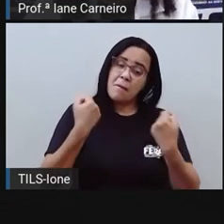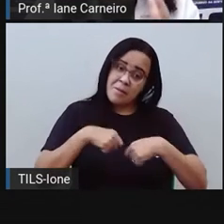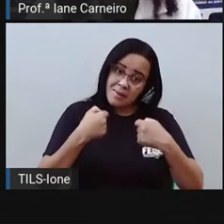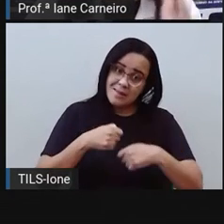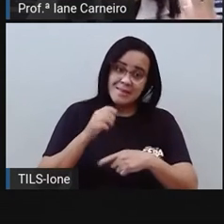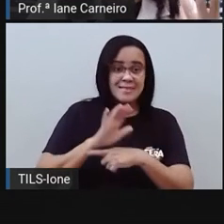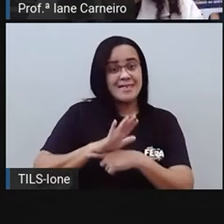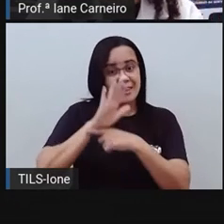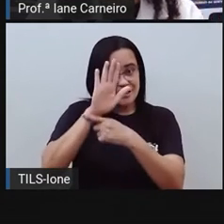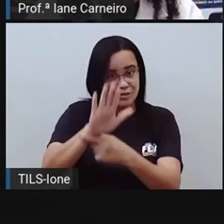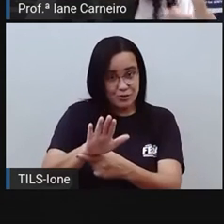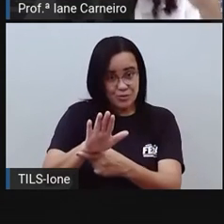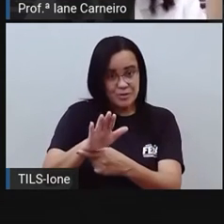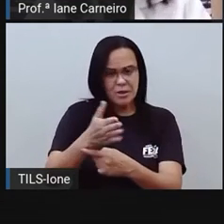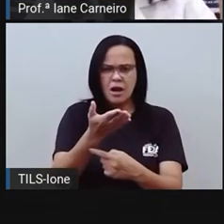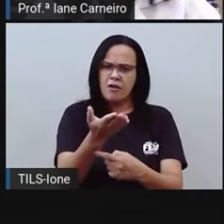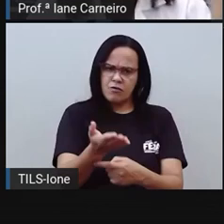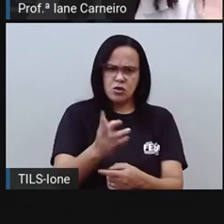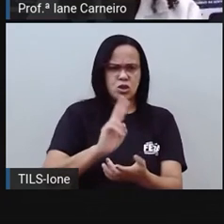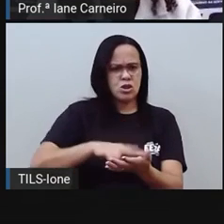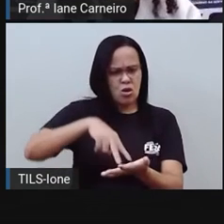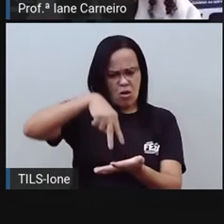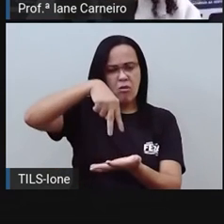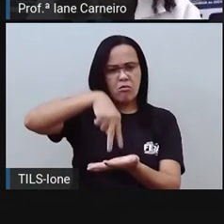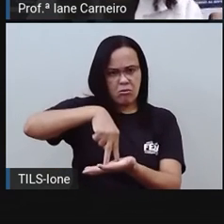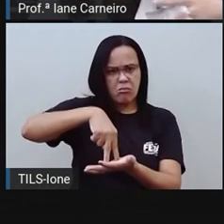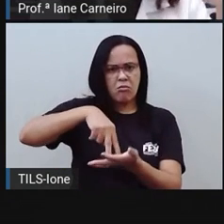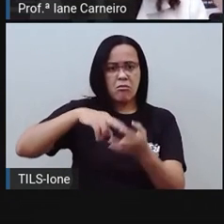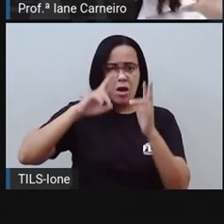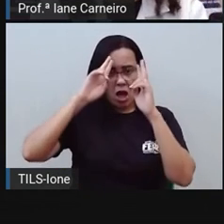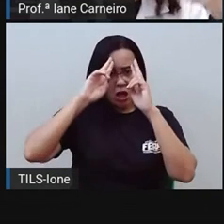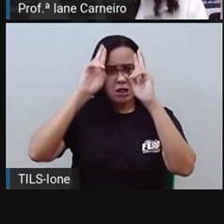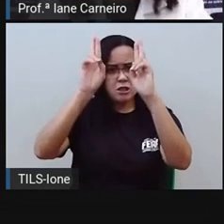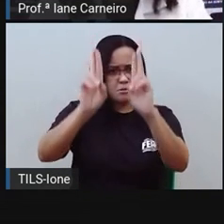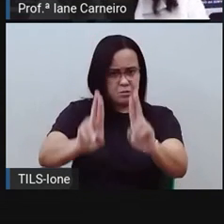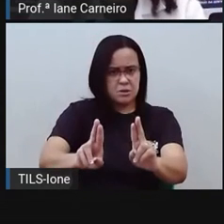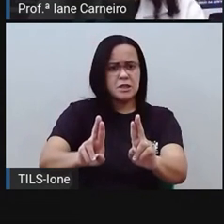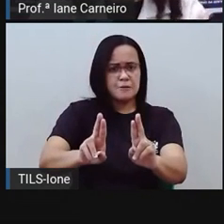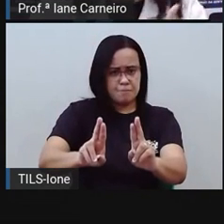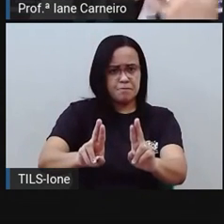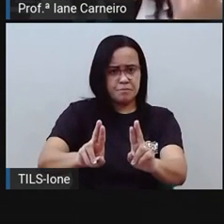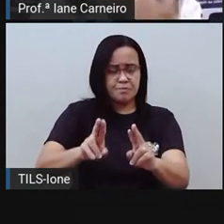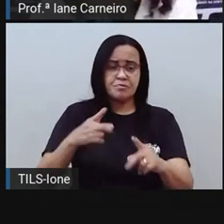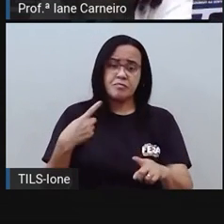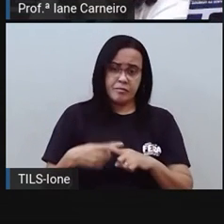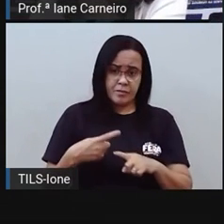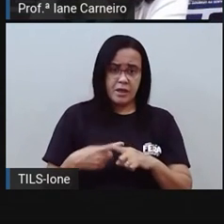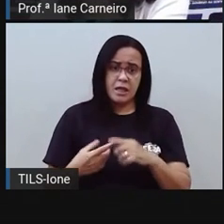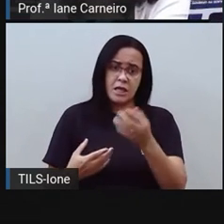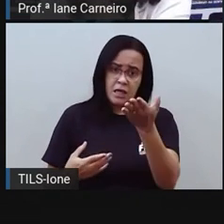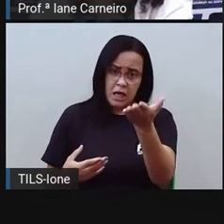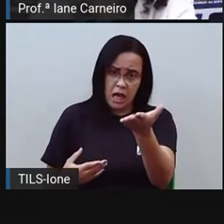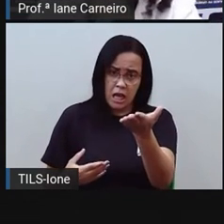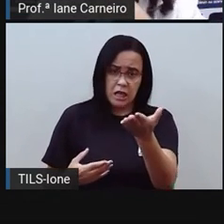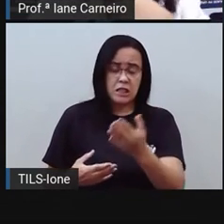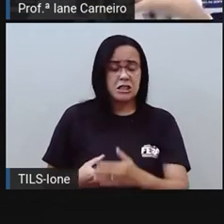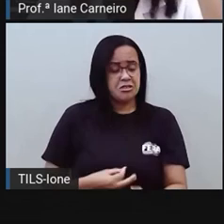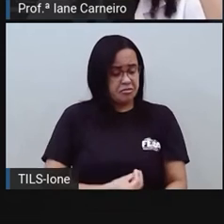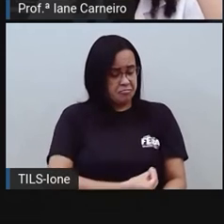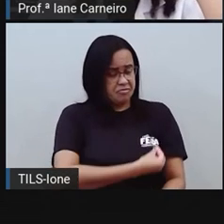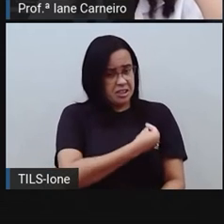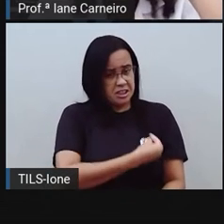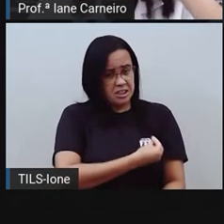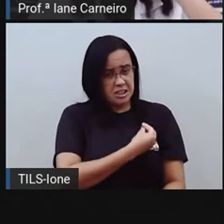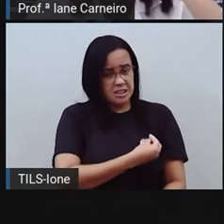né? Entender que o idoso, ele já viveu muita coisa, né? Ele já sabe muita coisa que você está aprendendo ainda, né? E ver